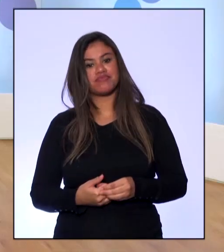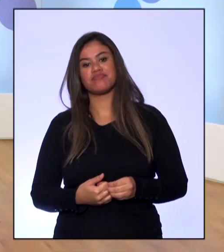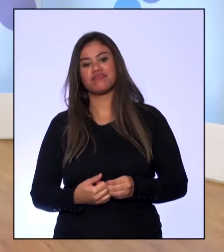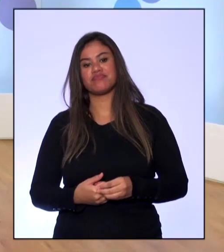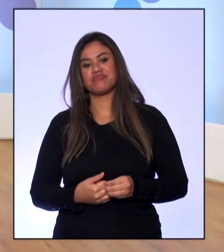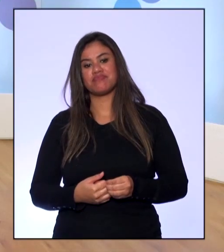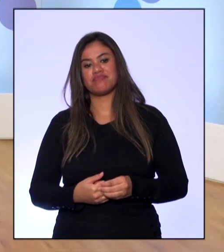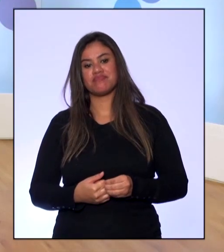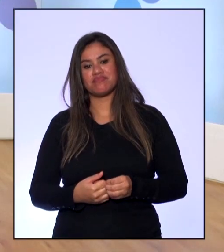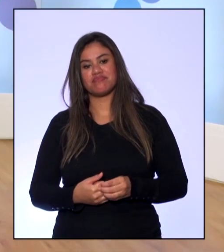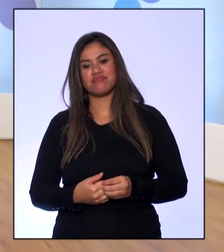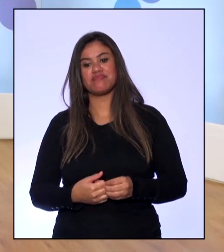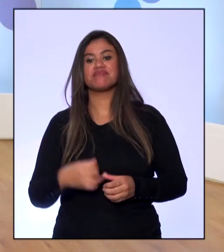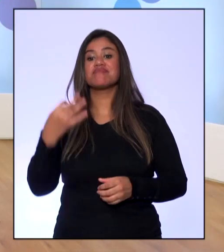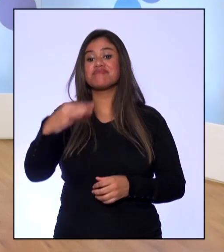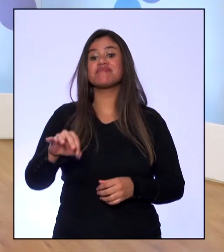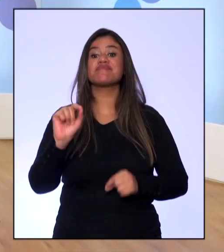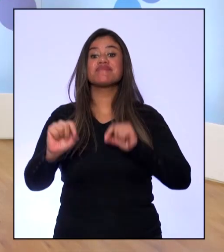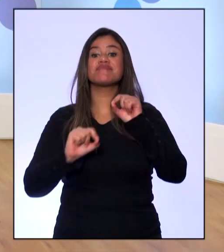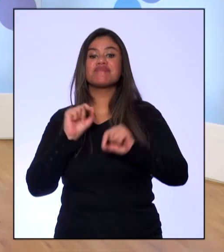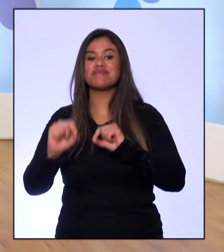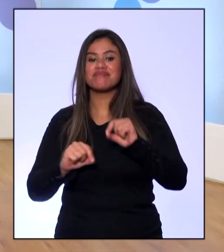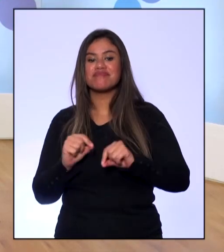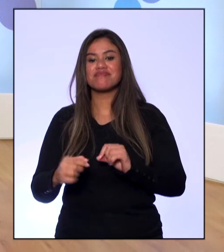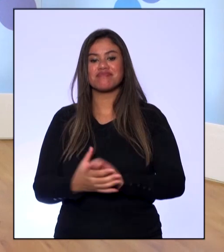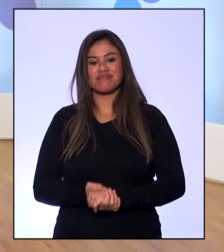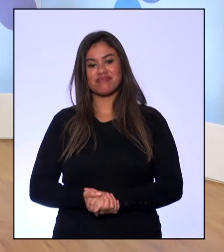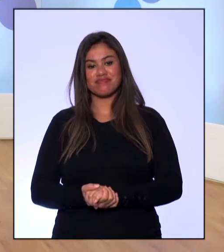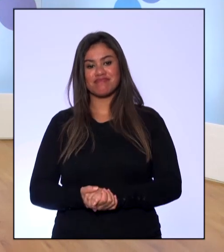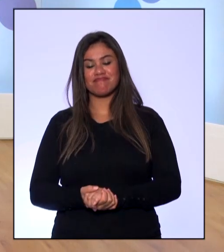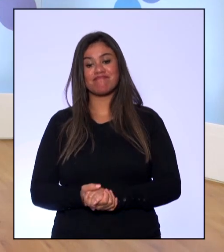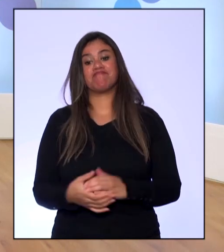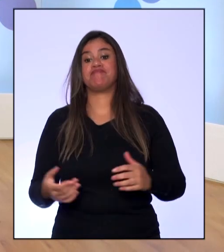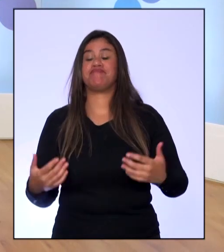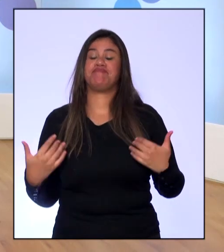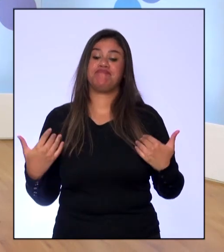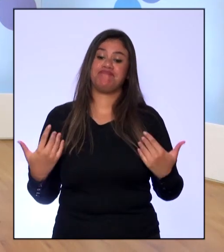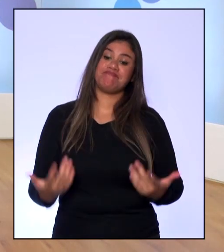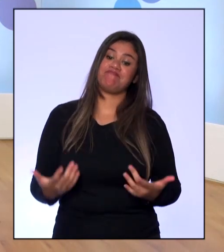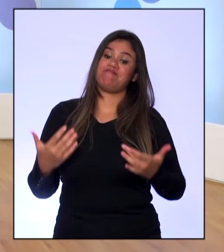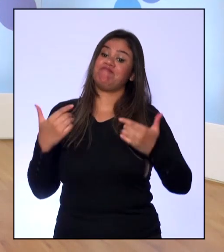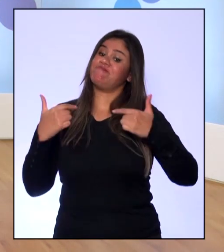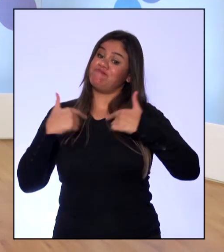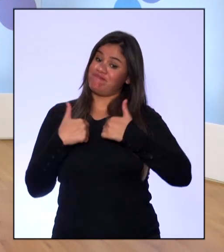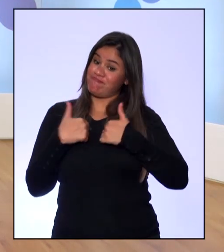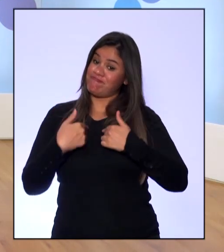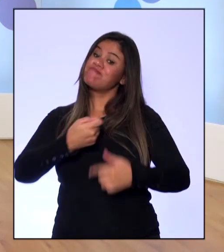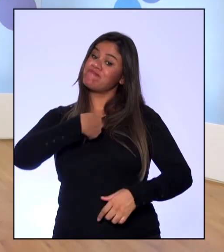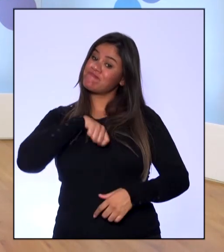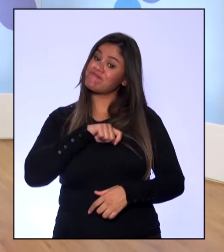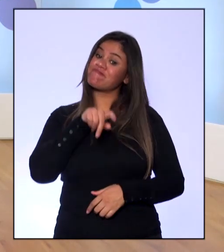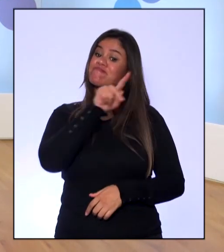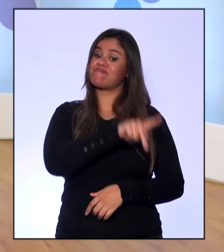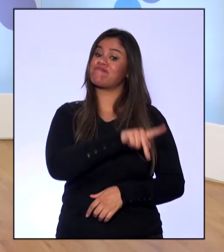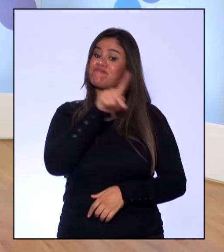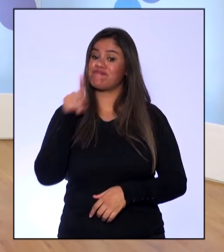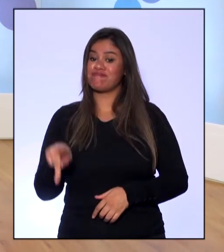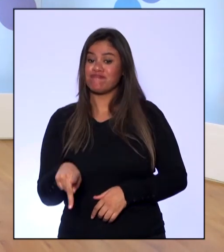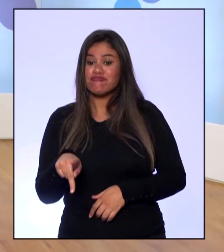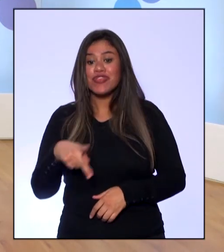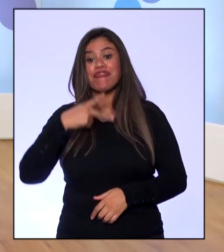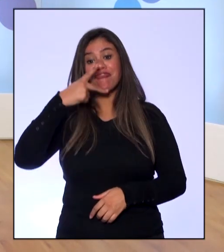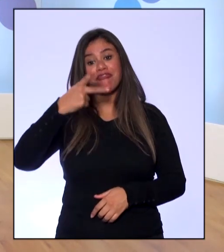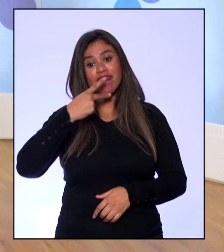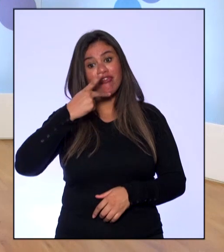não. Quem está certo? Bom, olha, ao meu ver aqui, quanto professora, né, a gente não pode